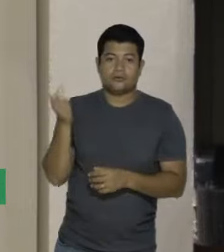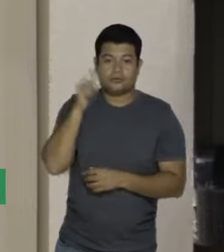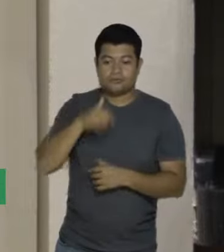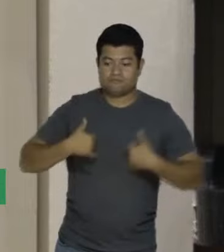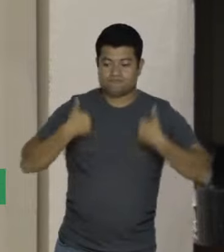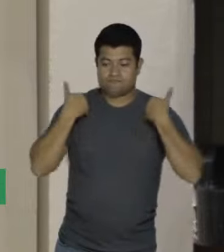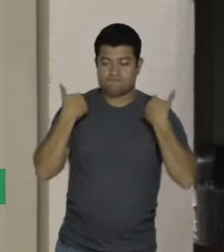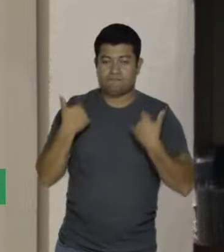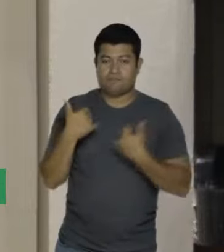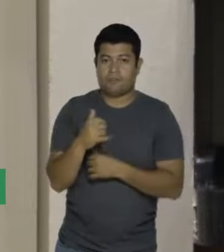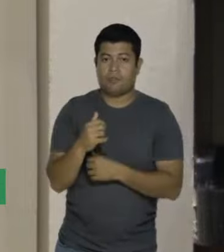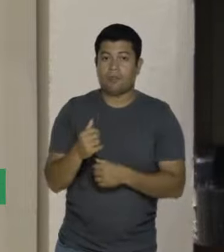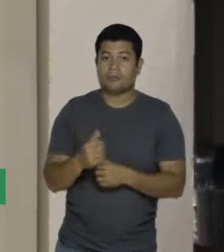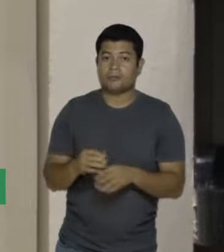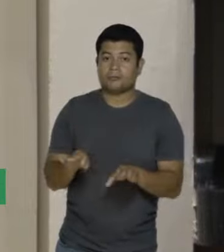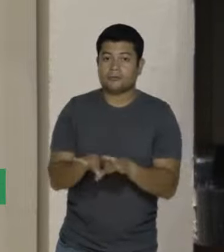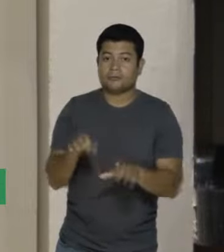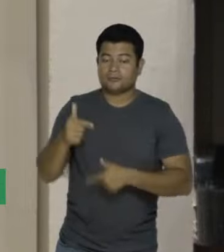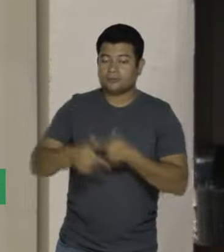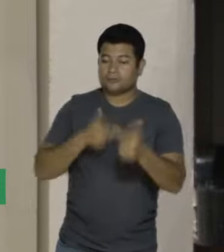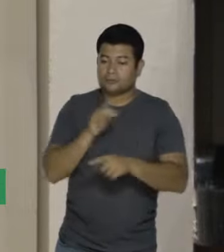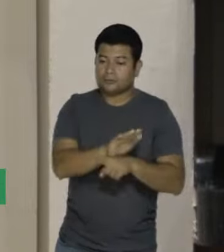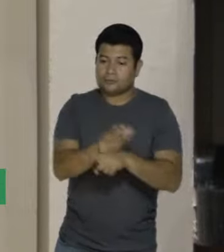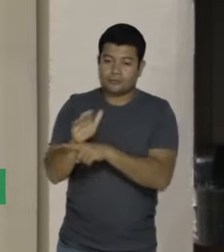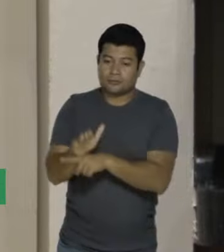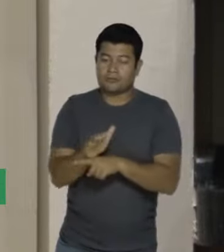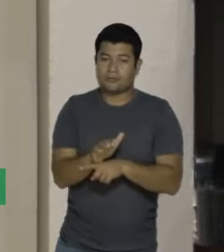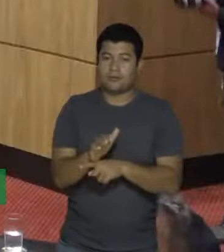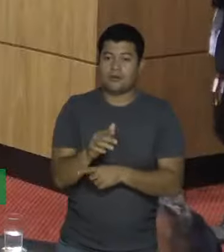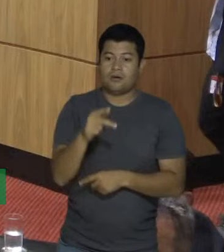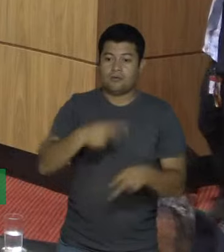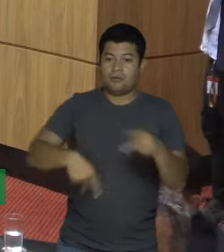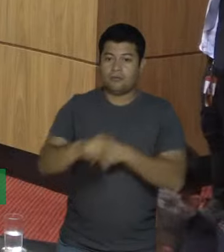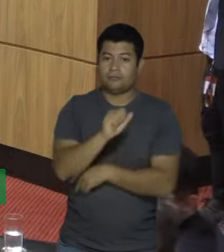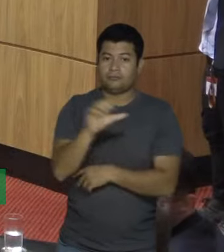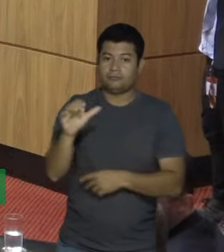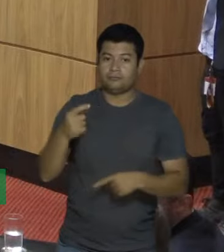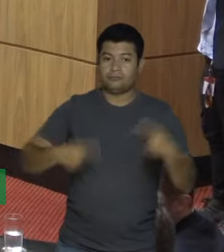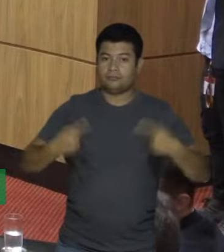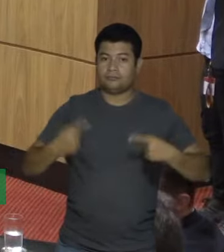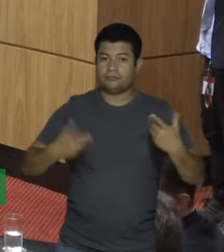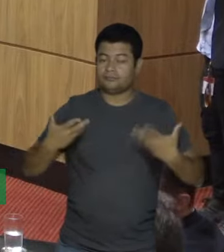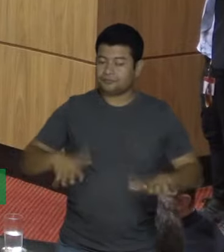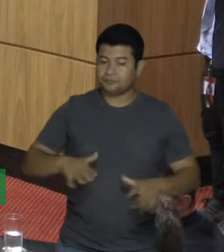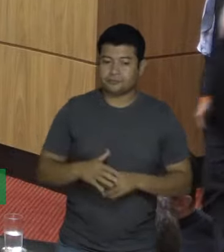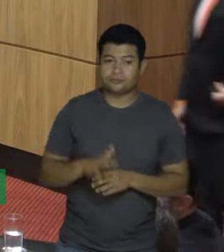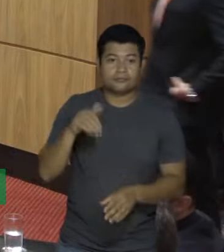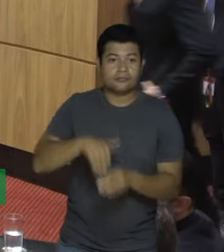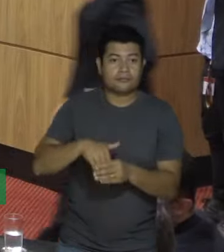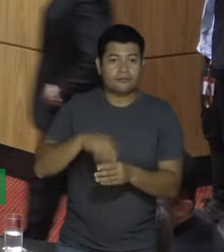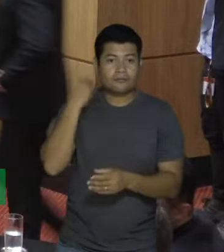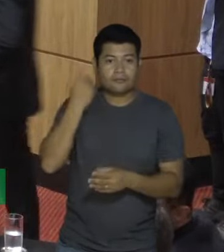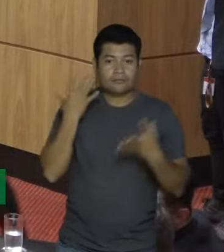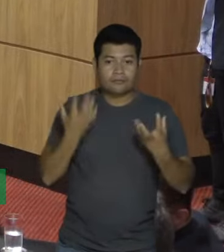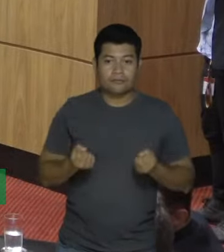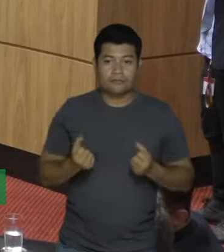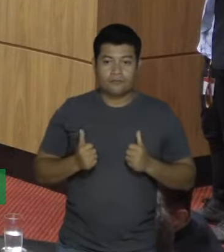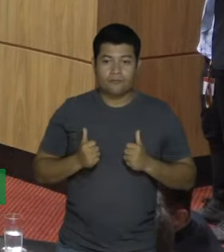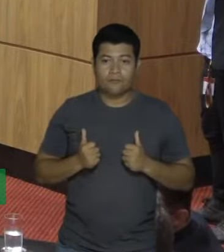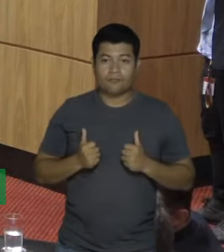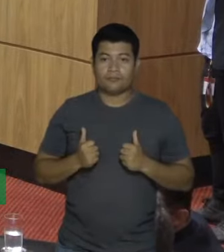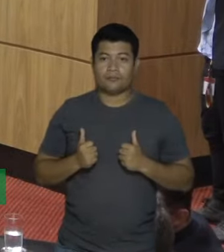por sua atuação em prol da população Catarinense em discussão tá vendo Quem Queira discutir em votação deputados que aprovam